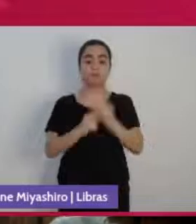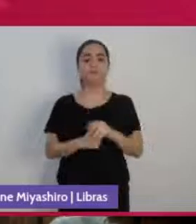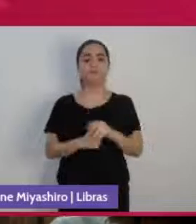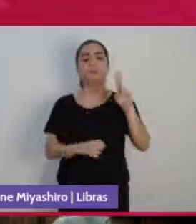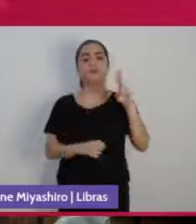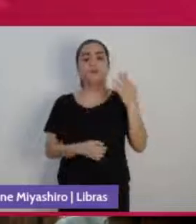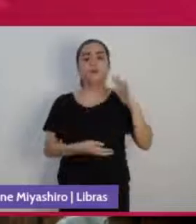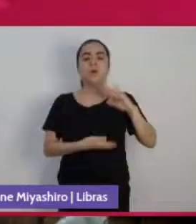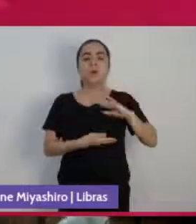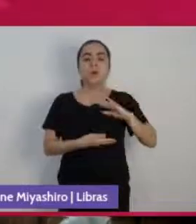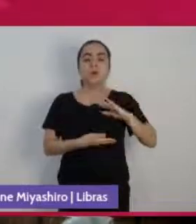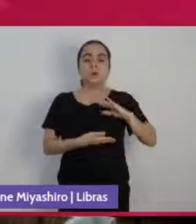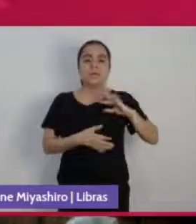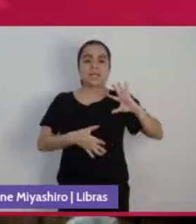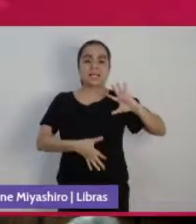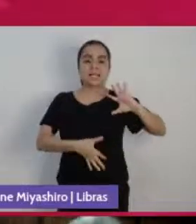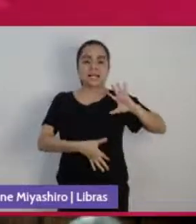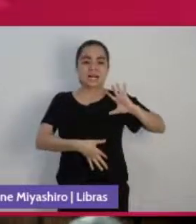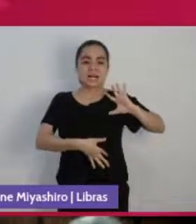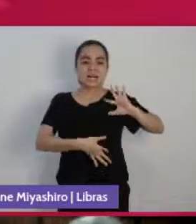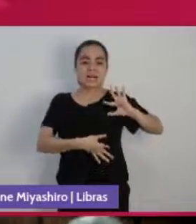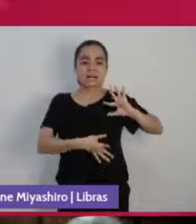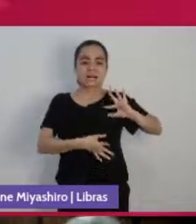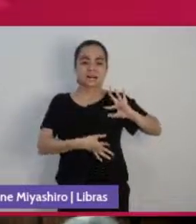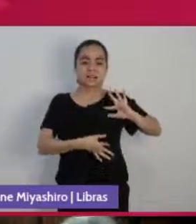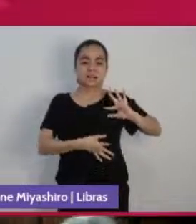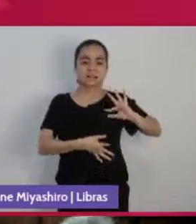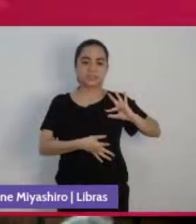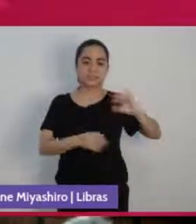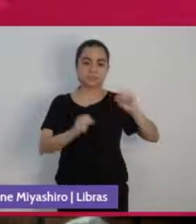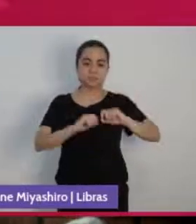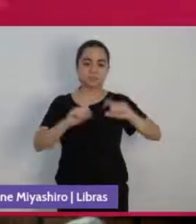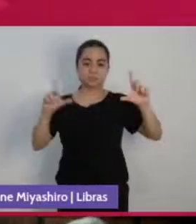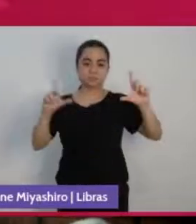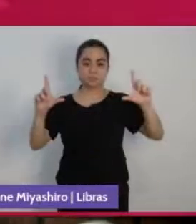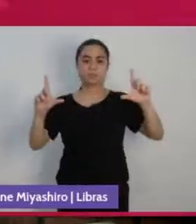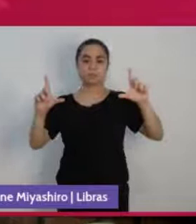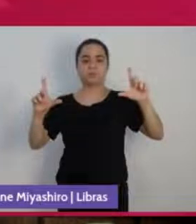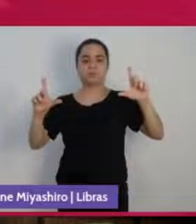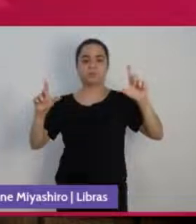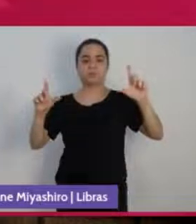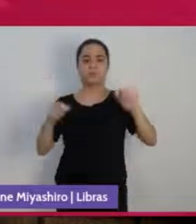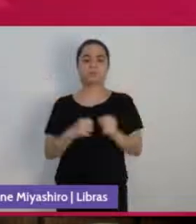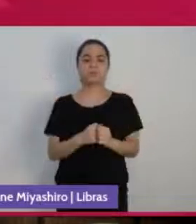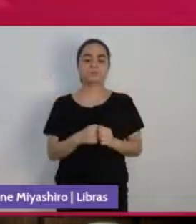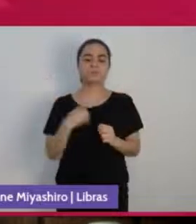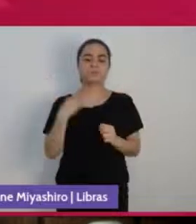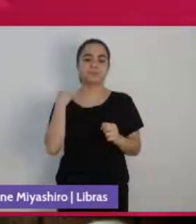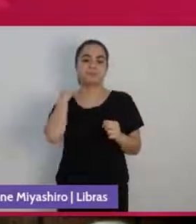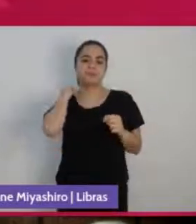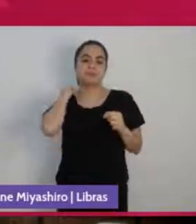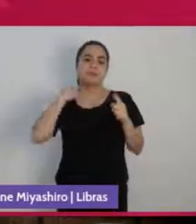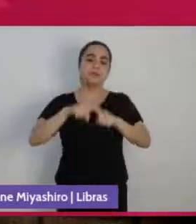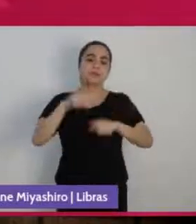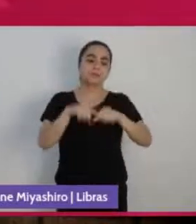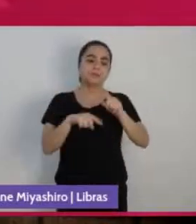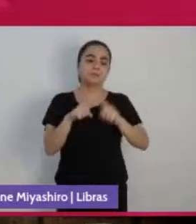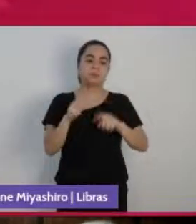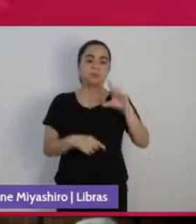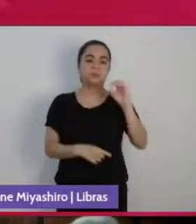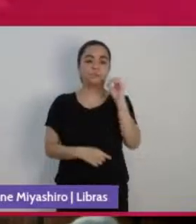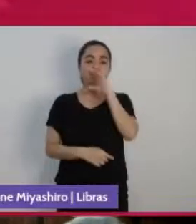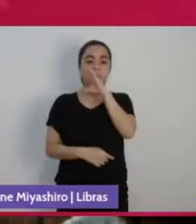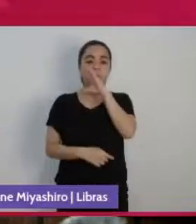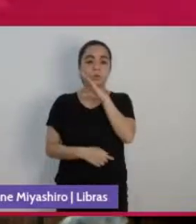a espessura para reduzir a dose de exposição. Com os aparelhos mais novos, tem